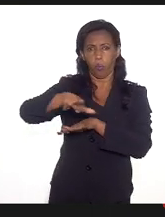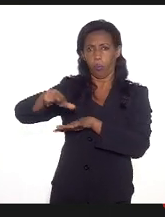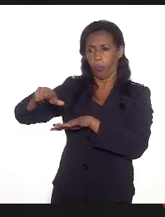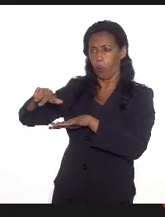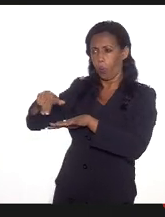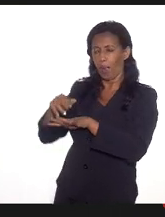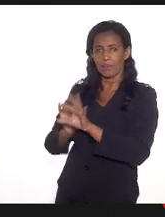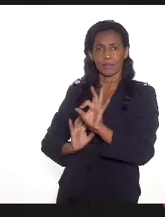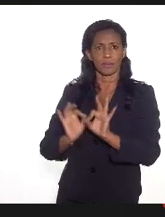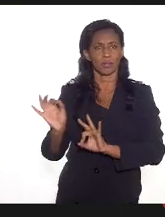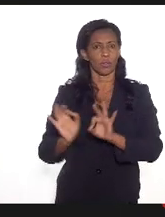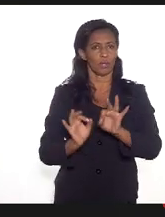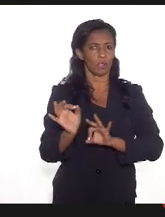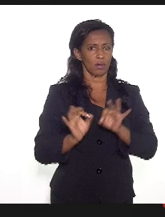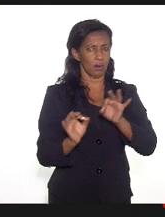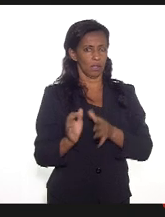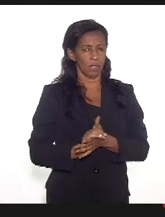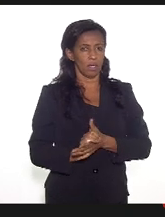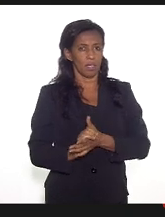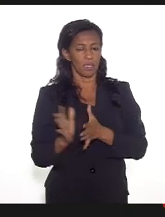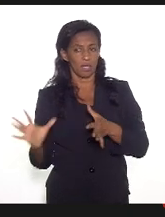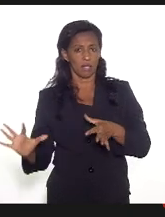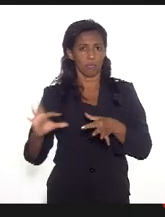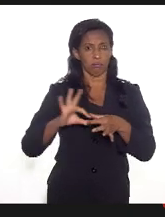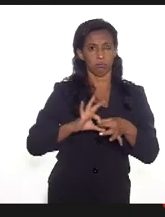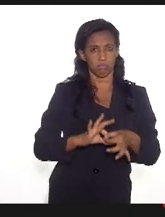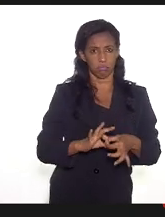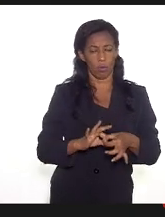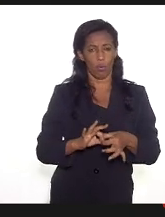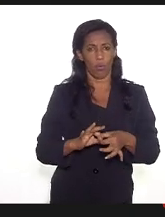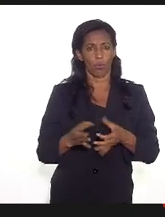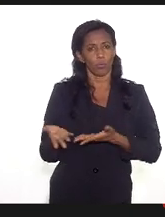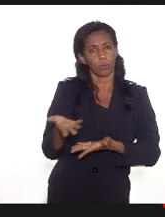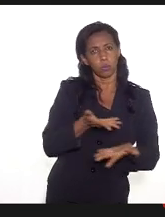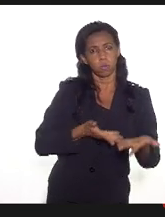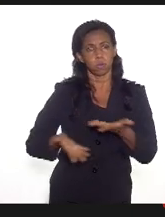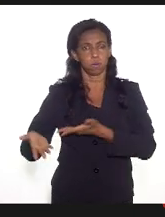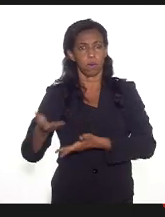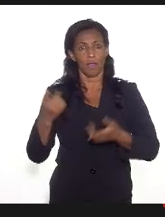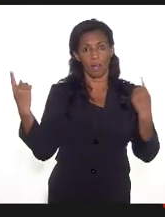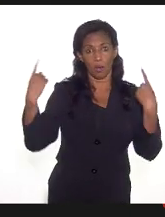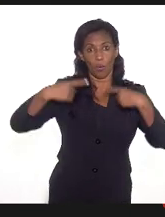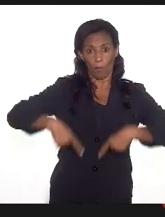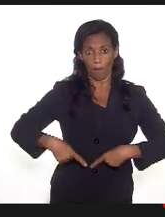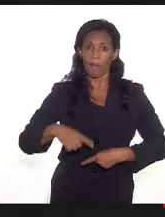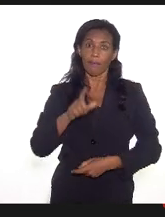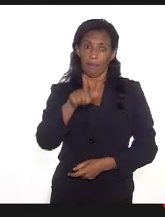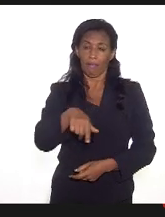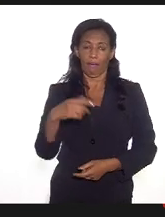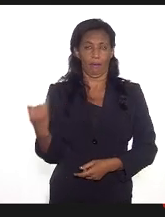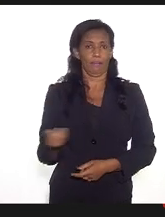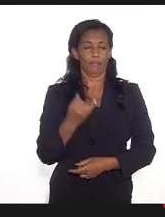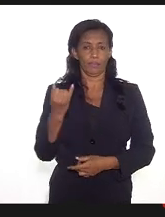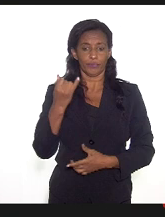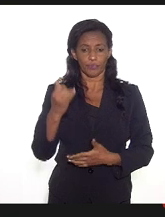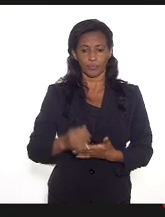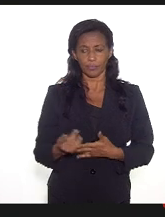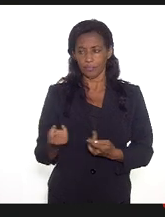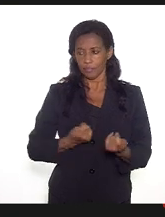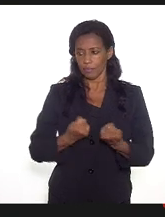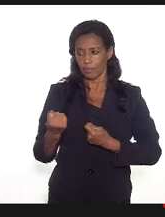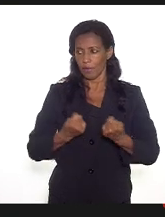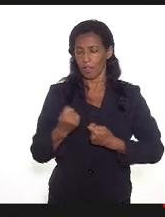se organizam, se integram, cooperam e também competem, que é importante, né? Na